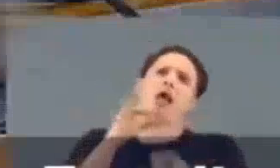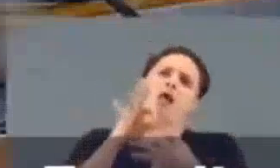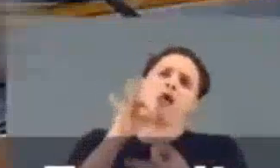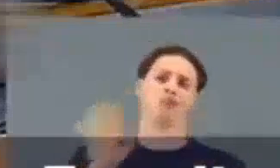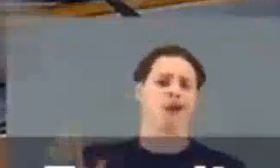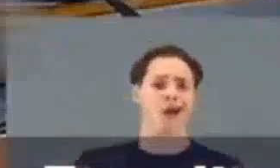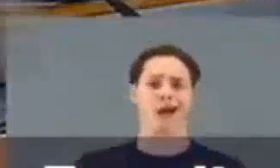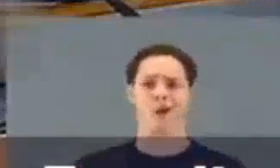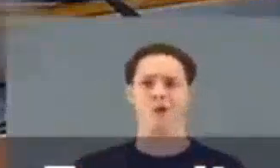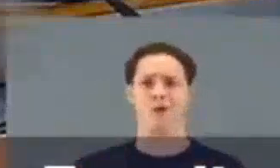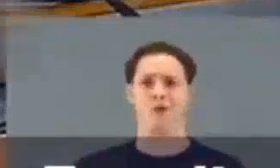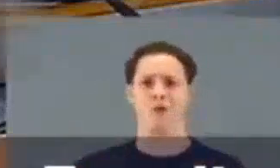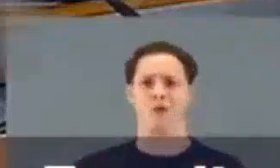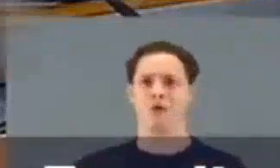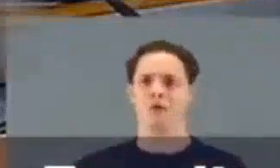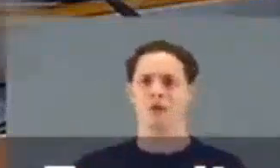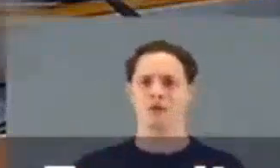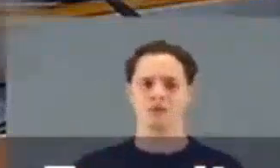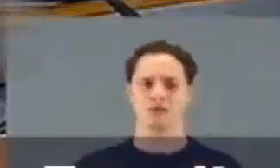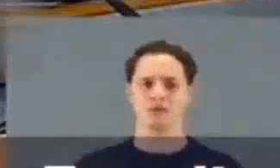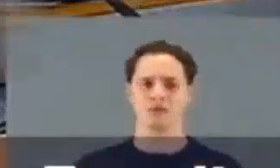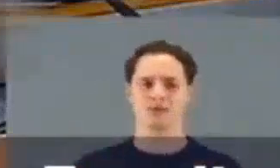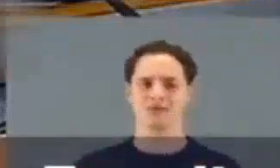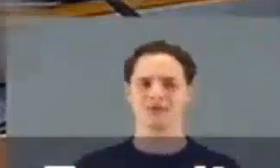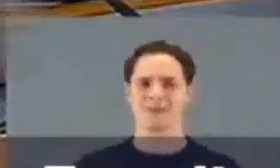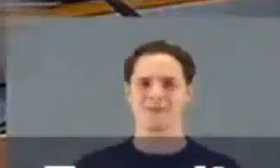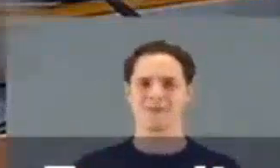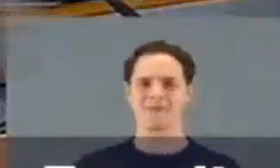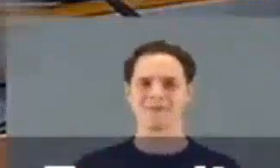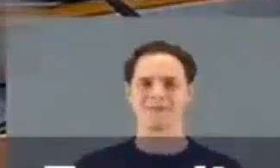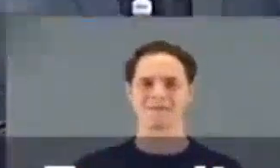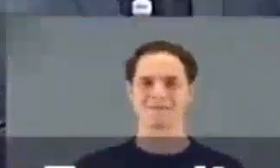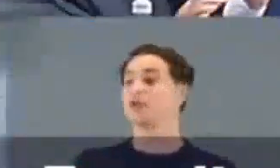Aqui juízo de valor. O nome daquele deputado.